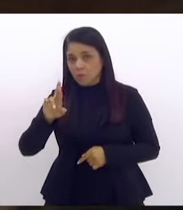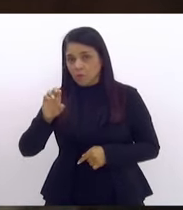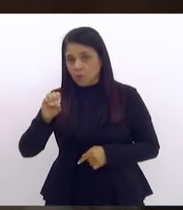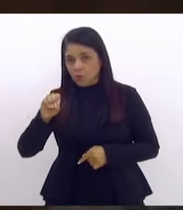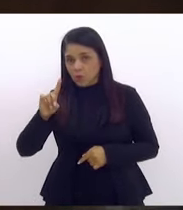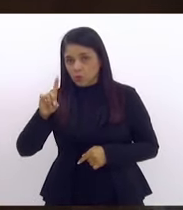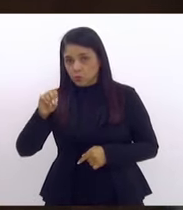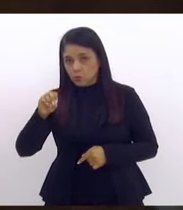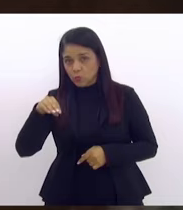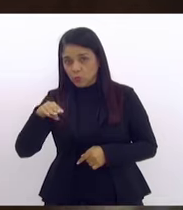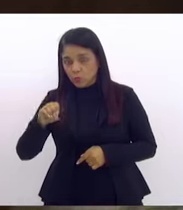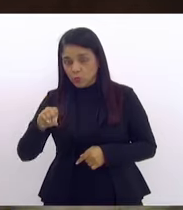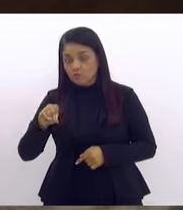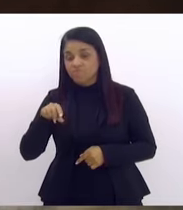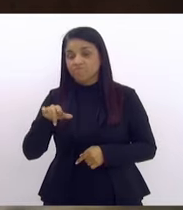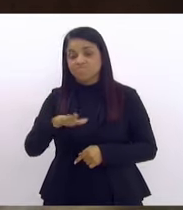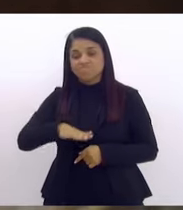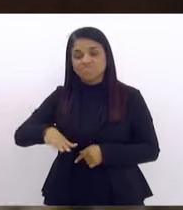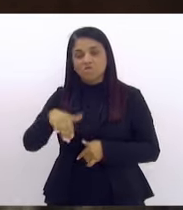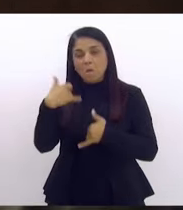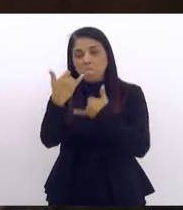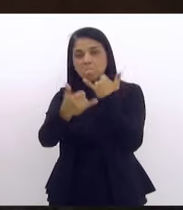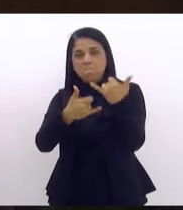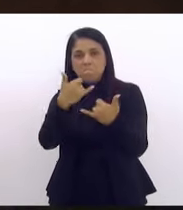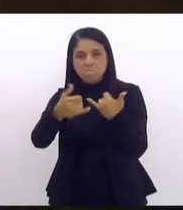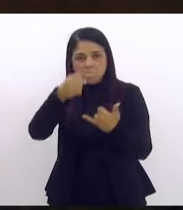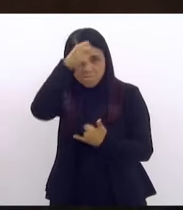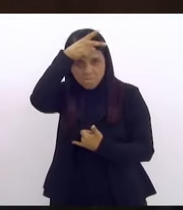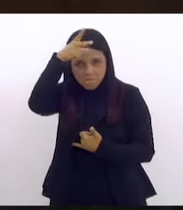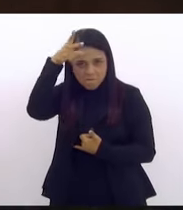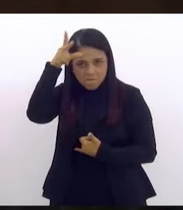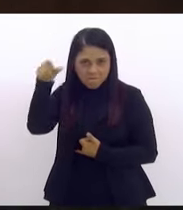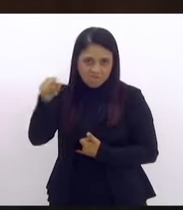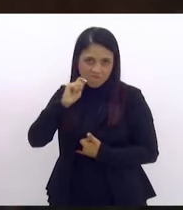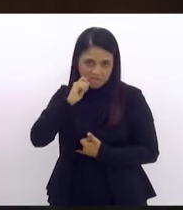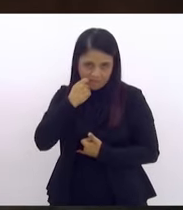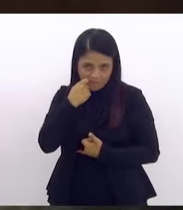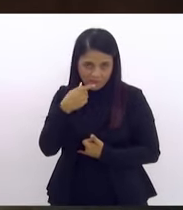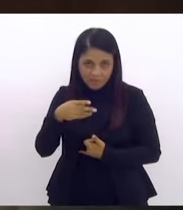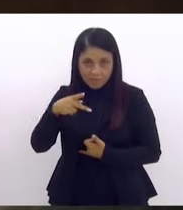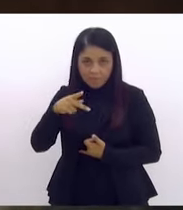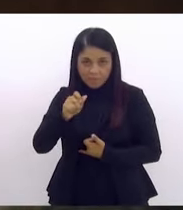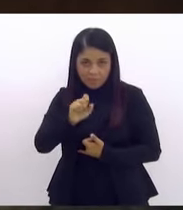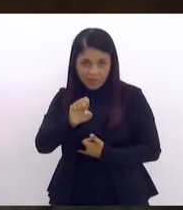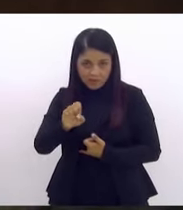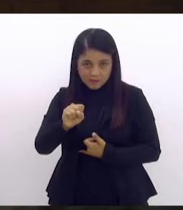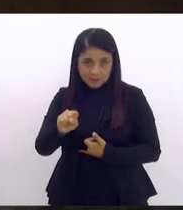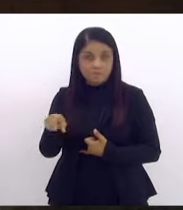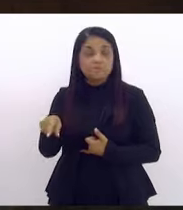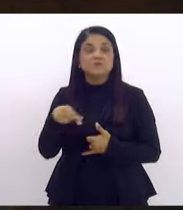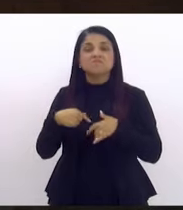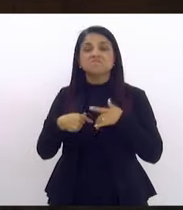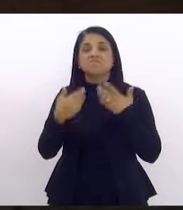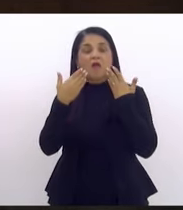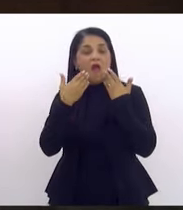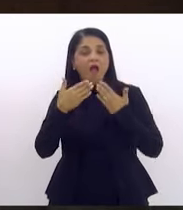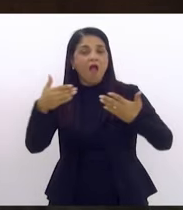um playground do senhor prefeito Eduardo Paes, que fica ali exaurindo a